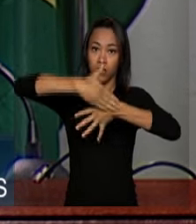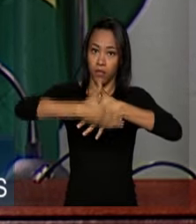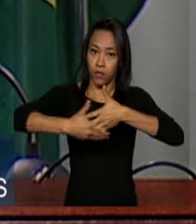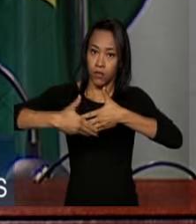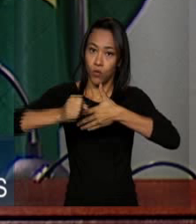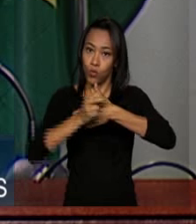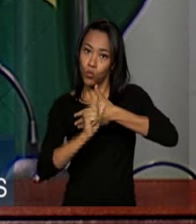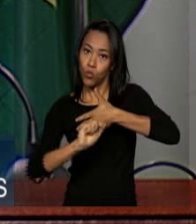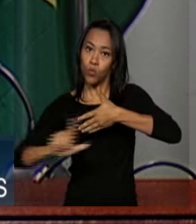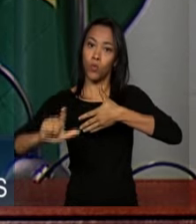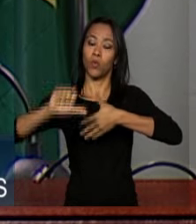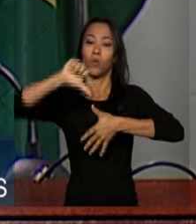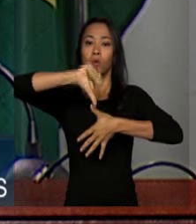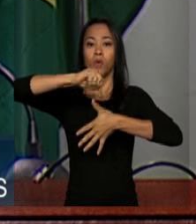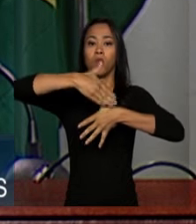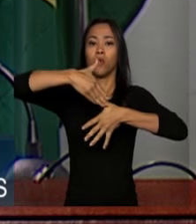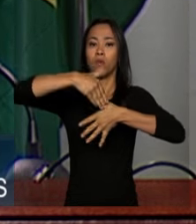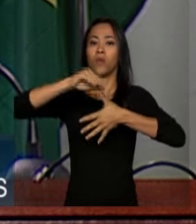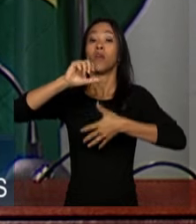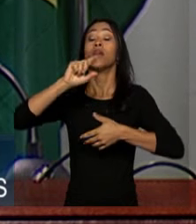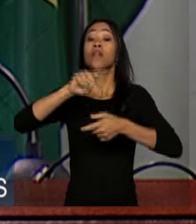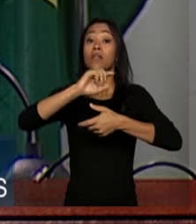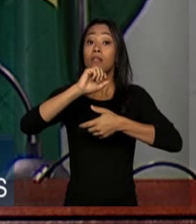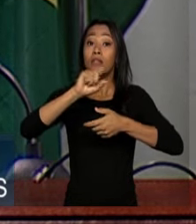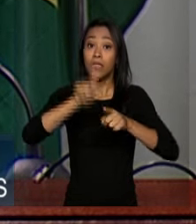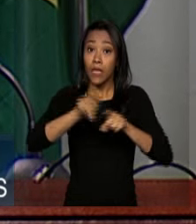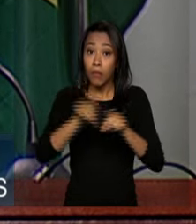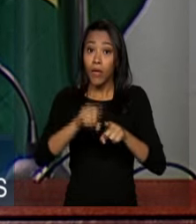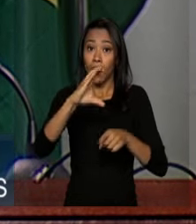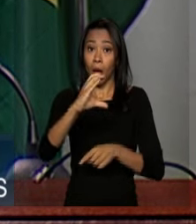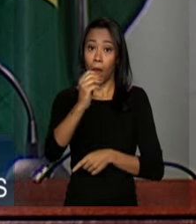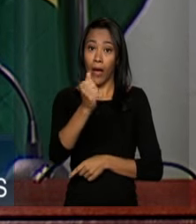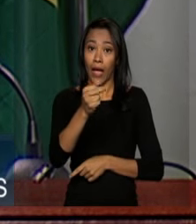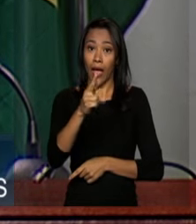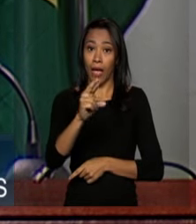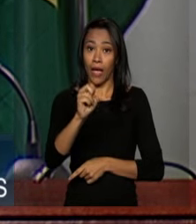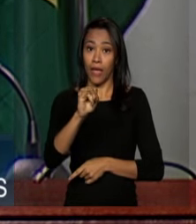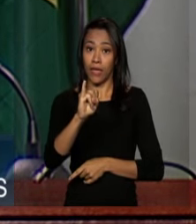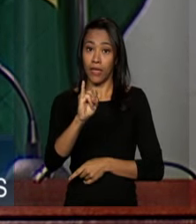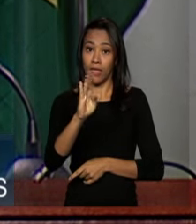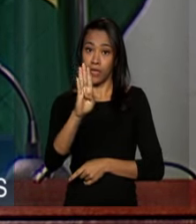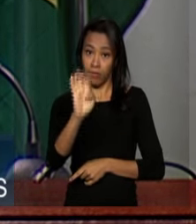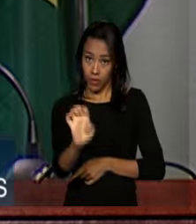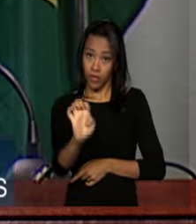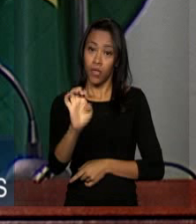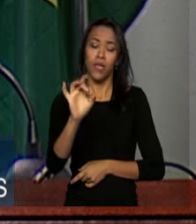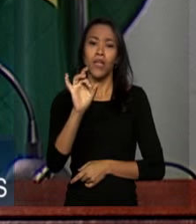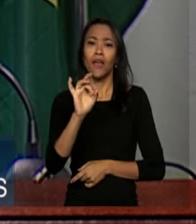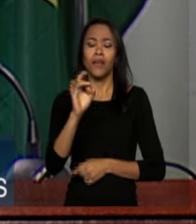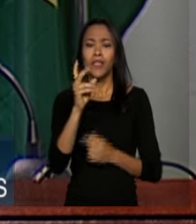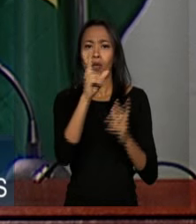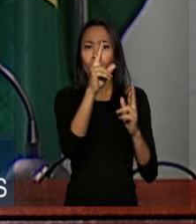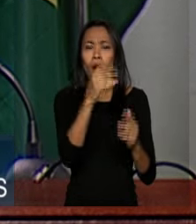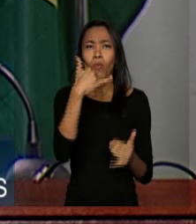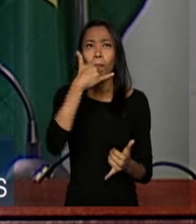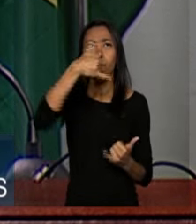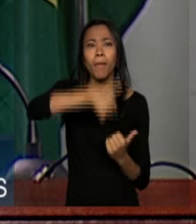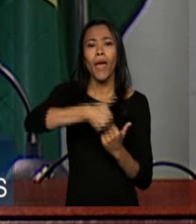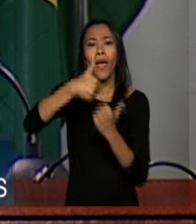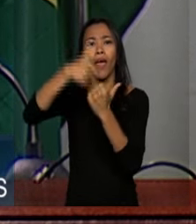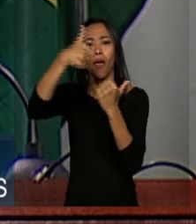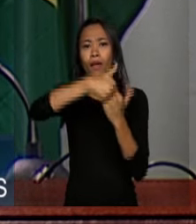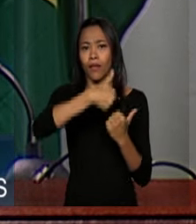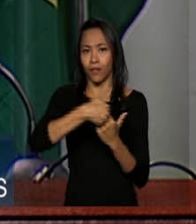Latina e ao Caribe decorre não só de nossa circunstância geográfica comum, de nossa proximidade